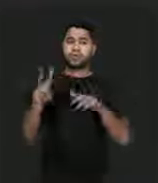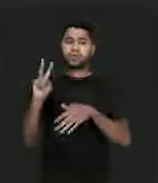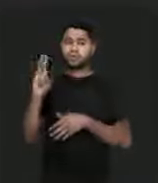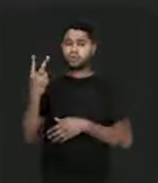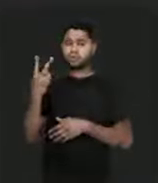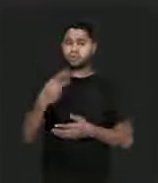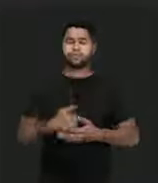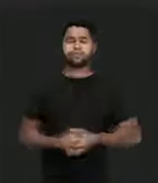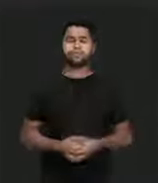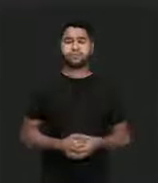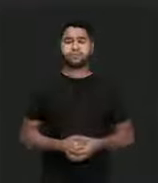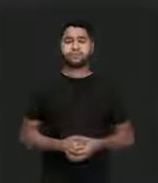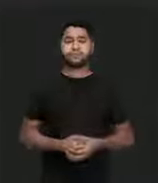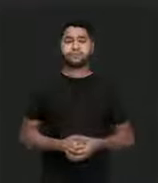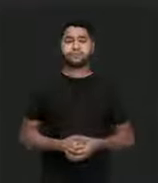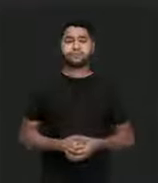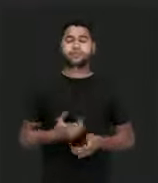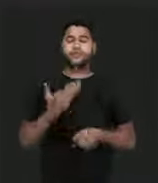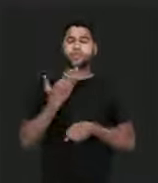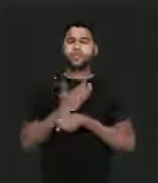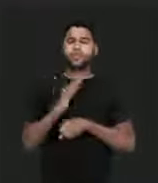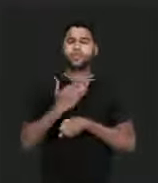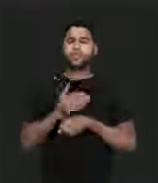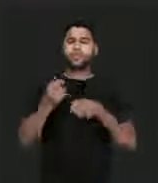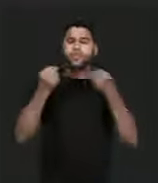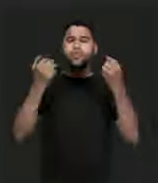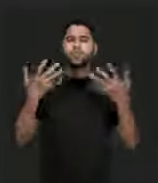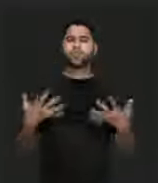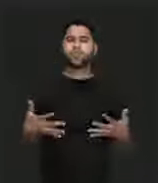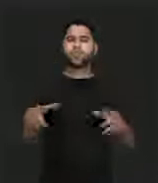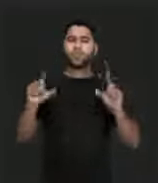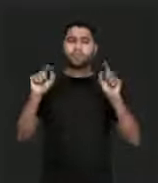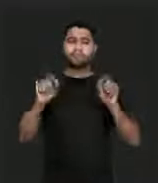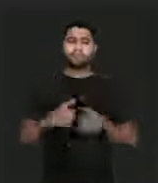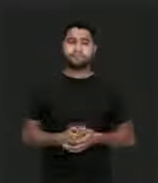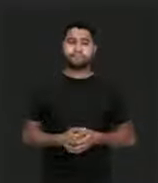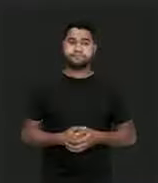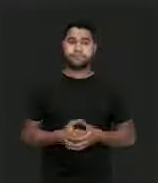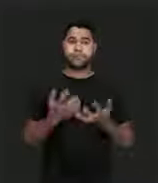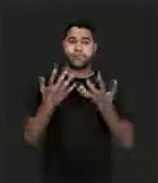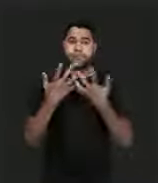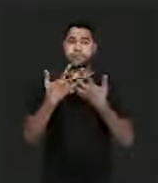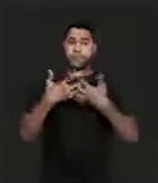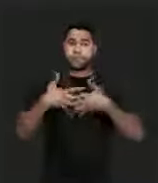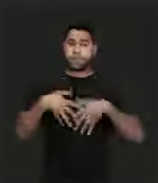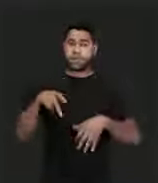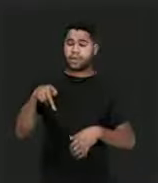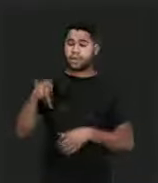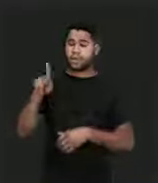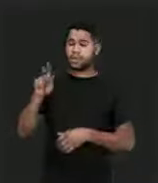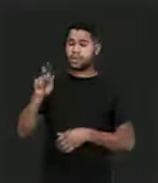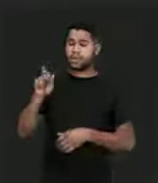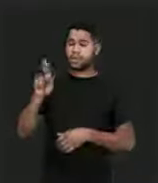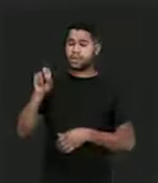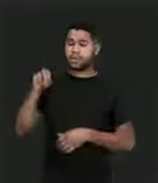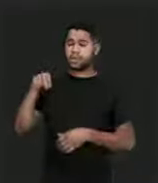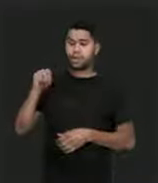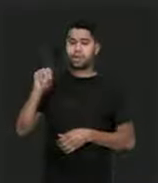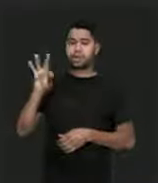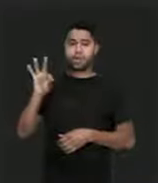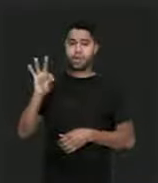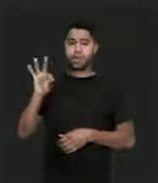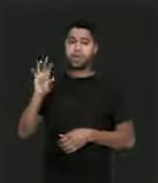2. Esse exercício diz o seguinte: uma máquina de Carnot opera entre uma